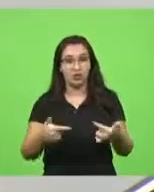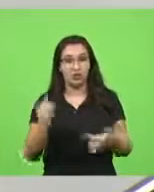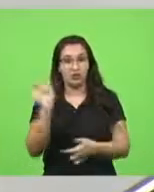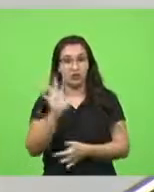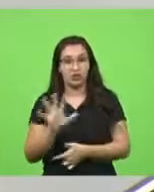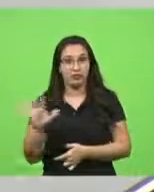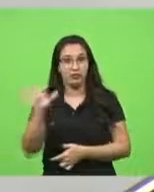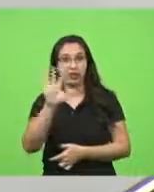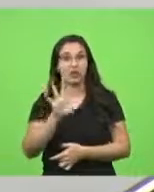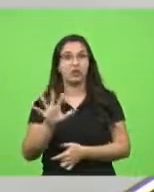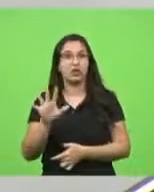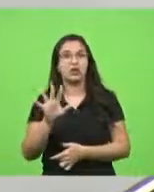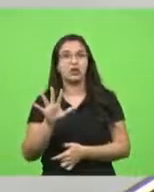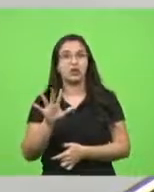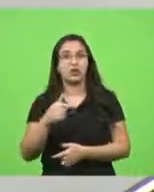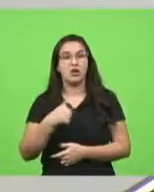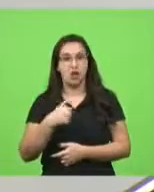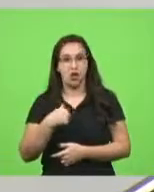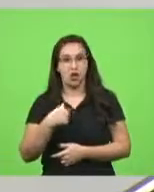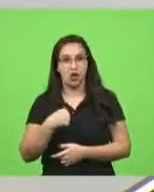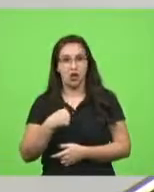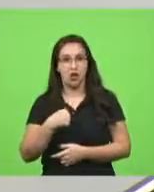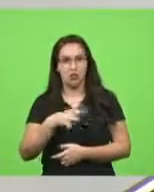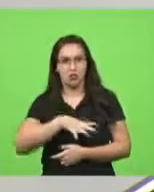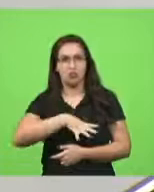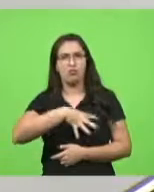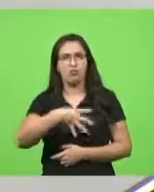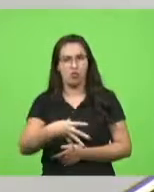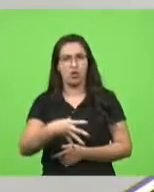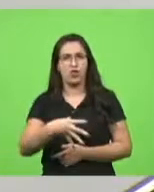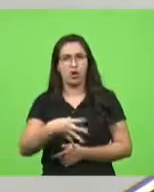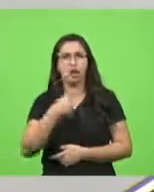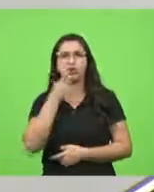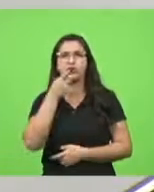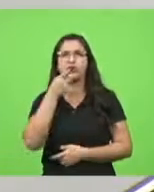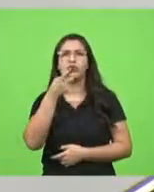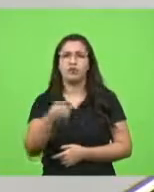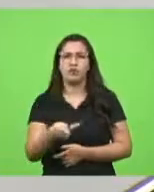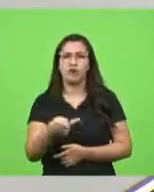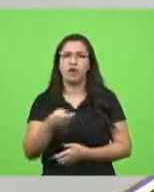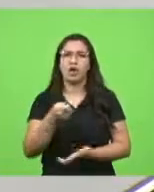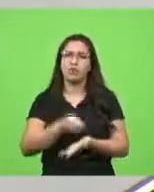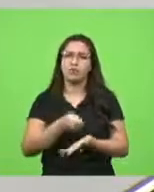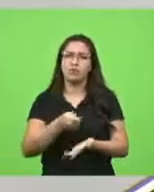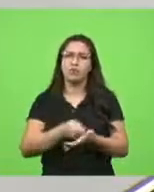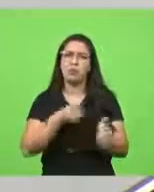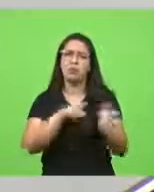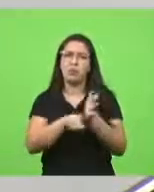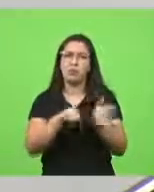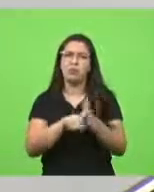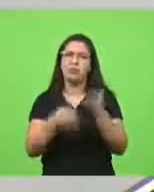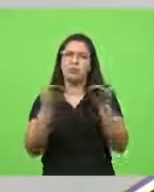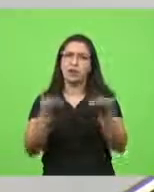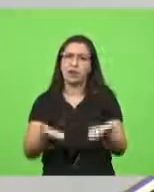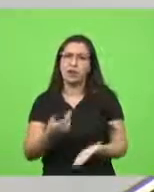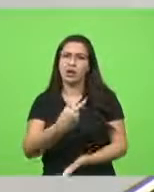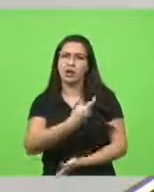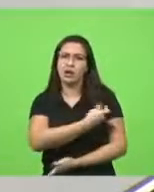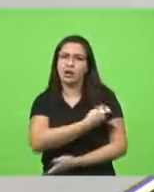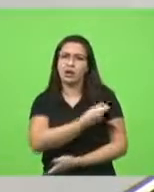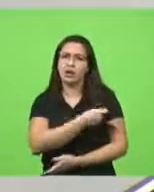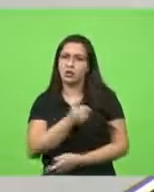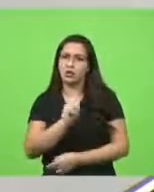que tive a coragem de levantar a voz e cobrar por vacinação. Não é uma